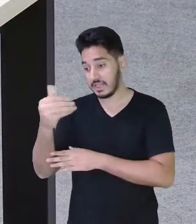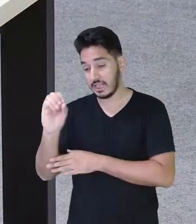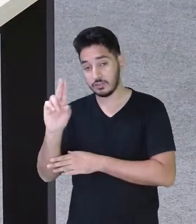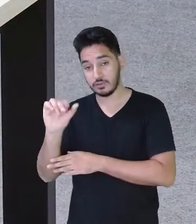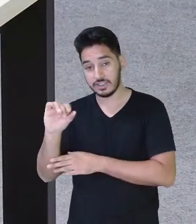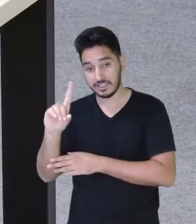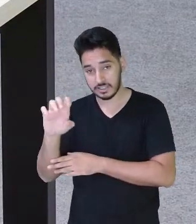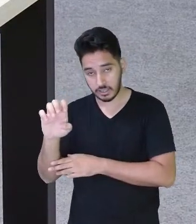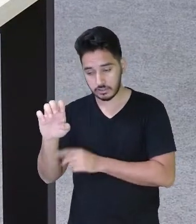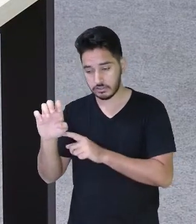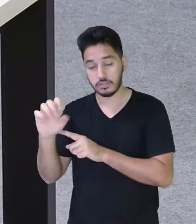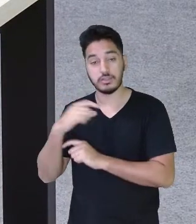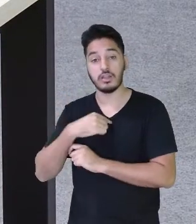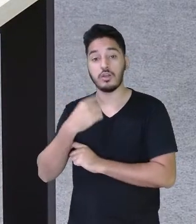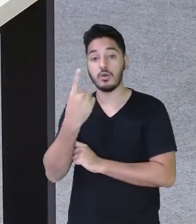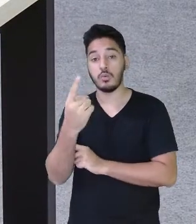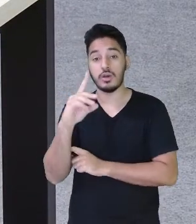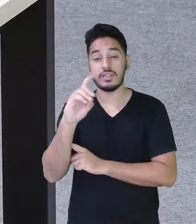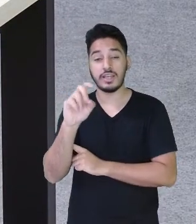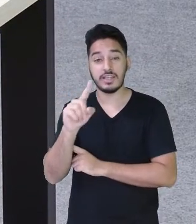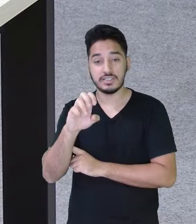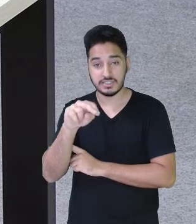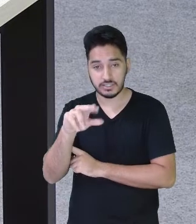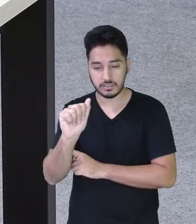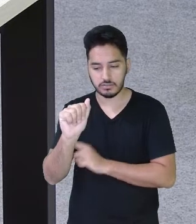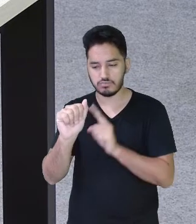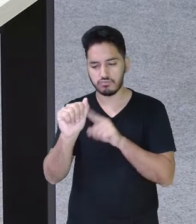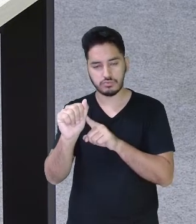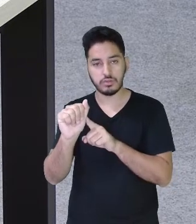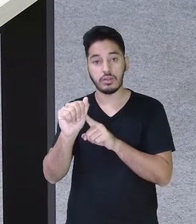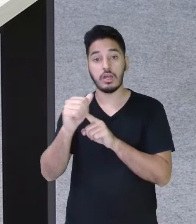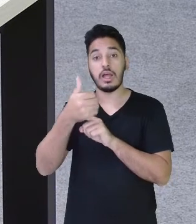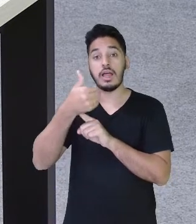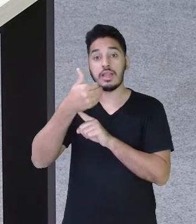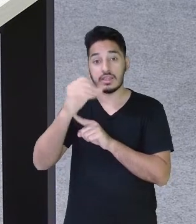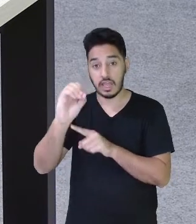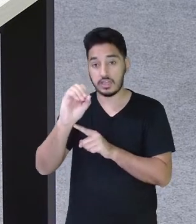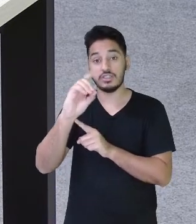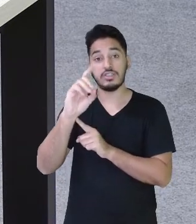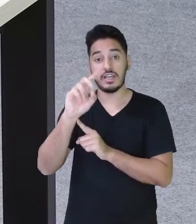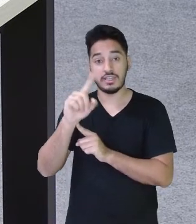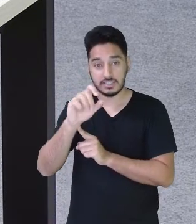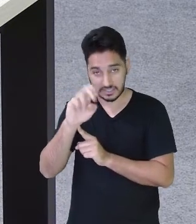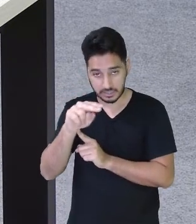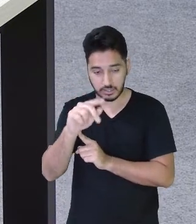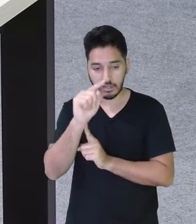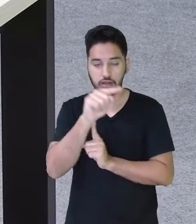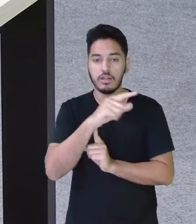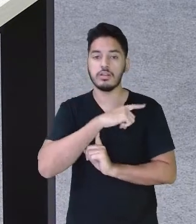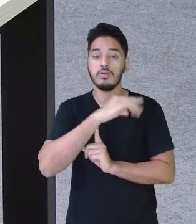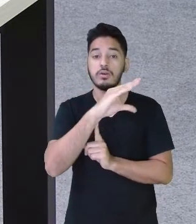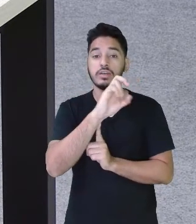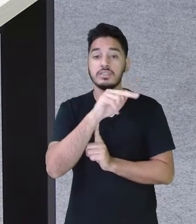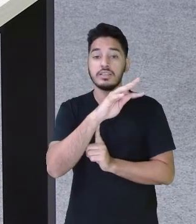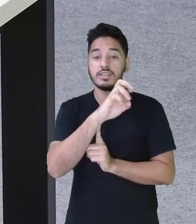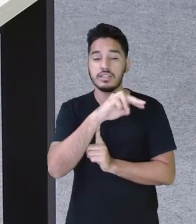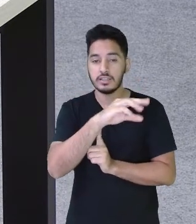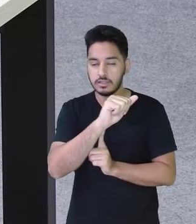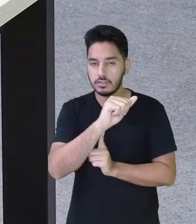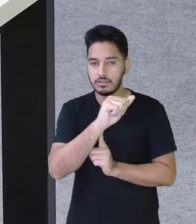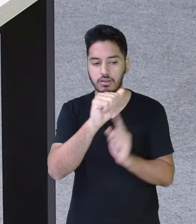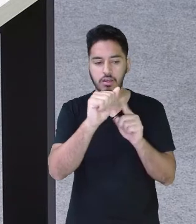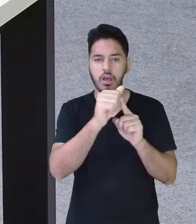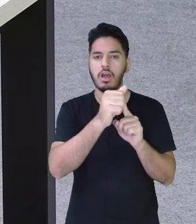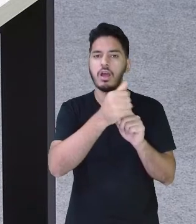unidades eu tenho uma dezena. A cada 10 dezenas eu tenho uma centena. E